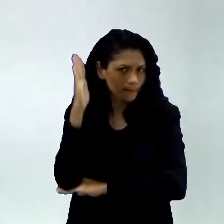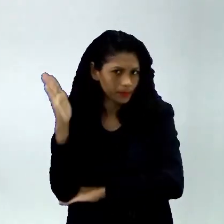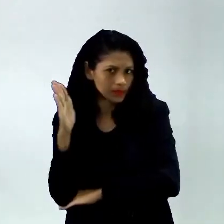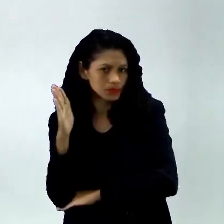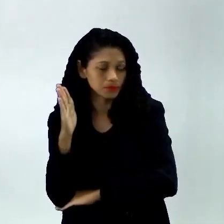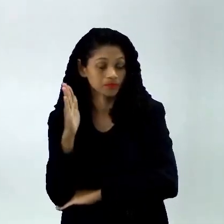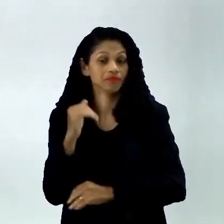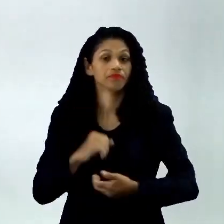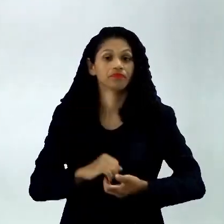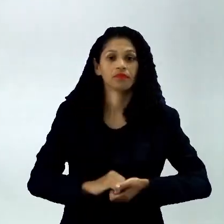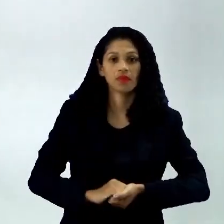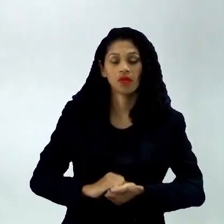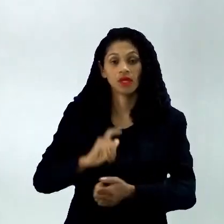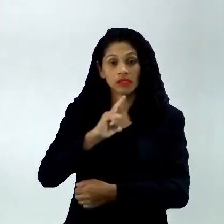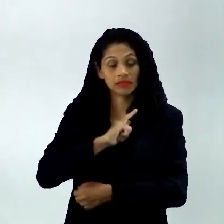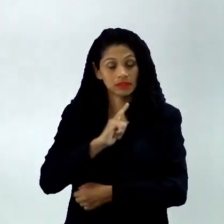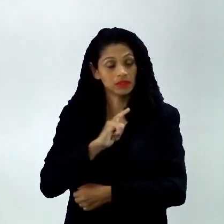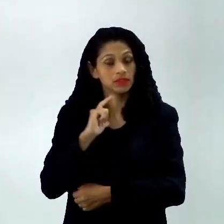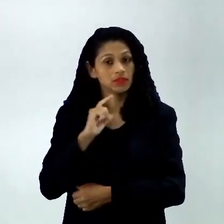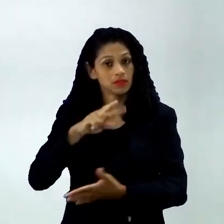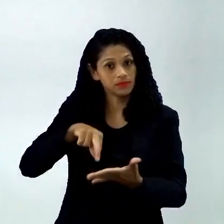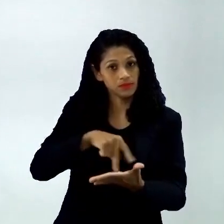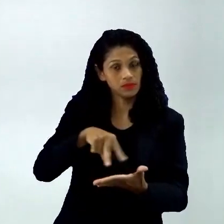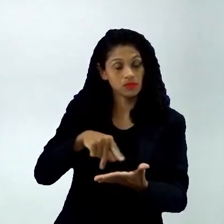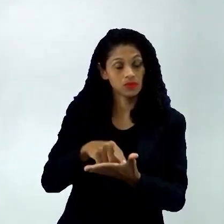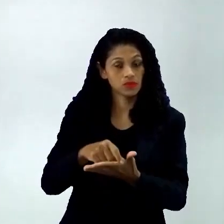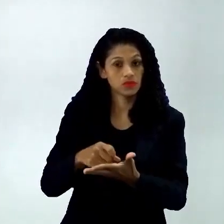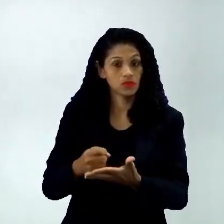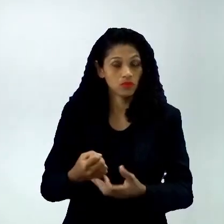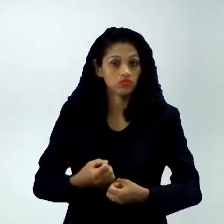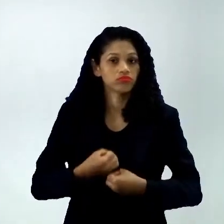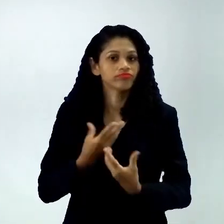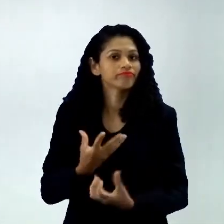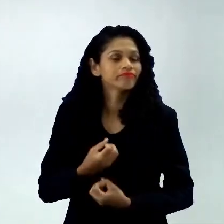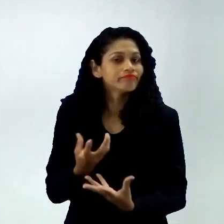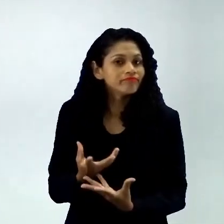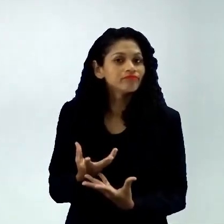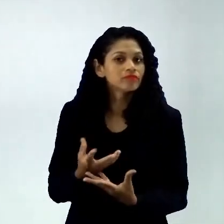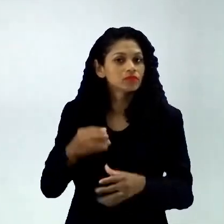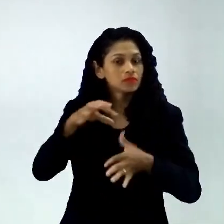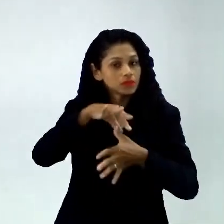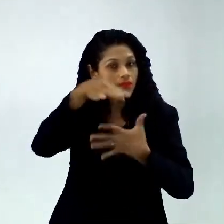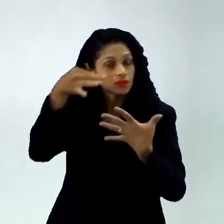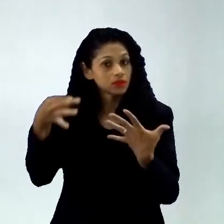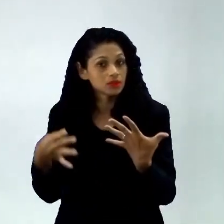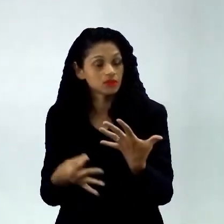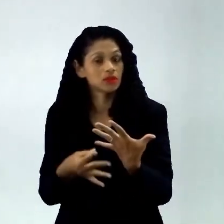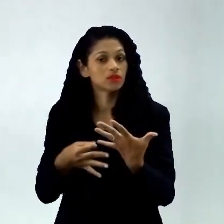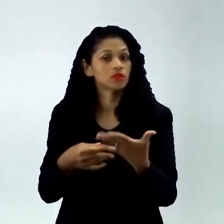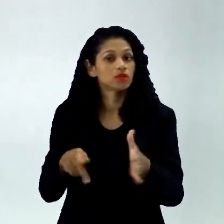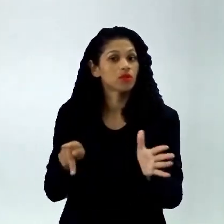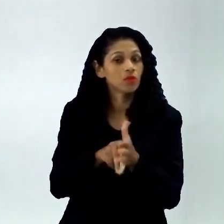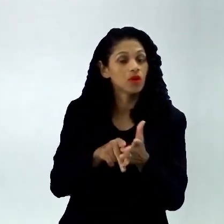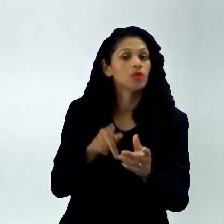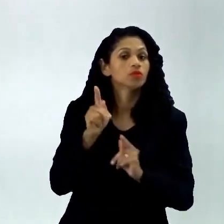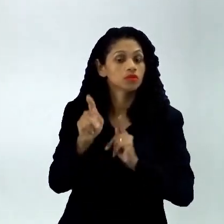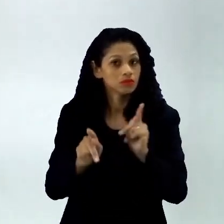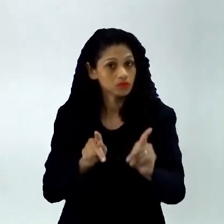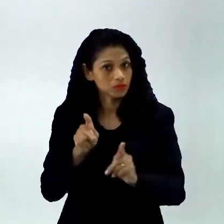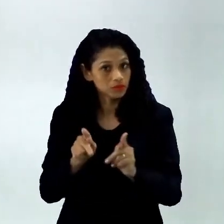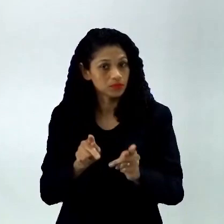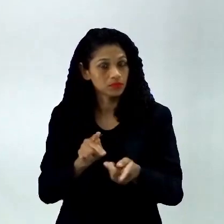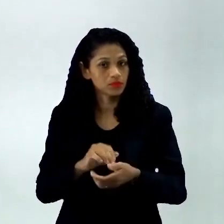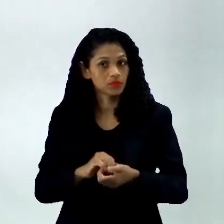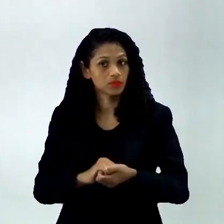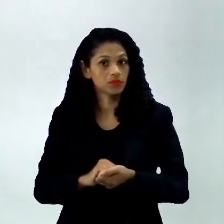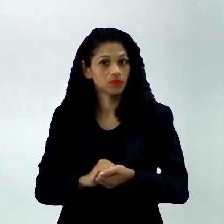dança, que vai manifestar culturalmente as características e os conhecimentos de determinado povo. A gente inicia ali